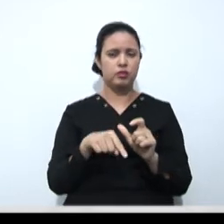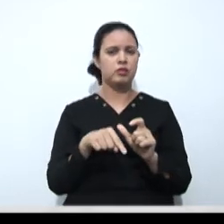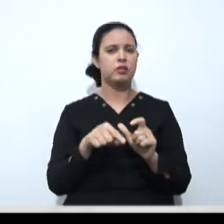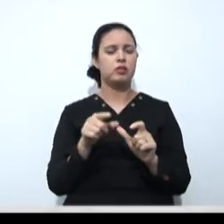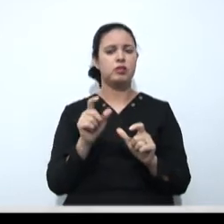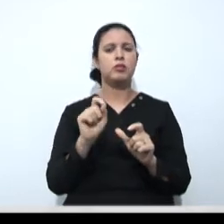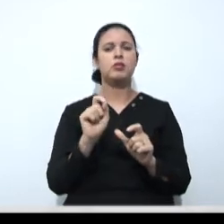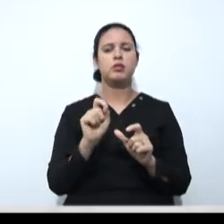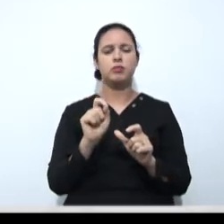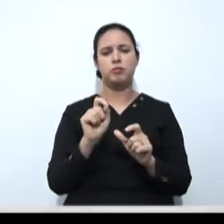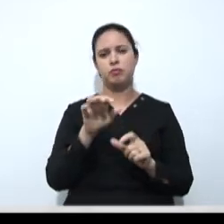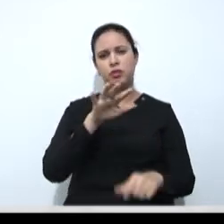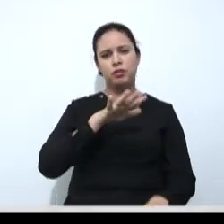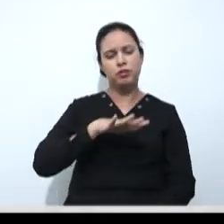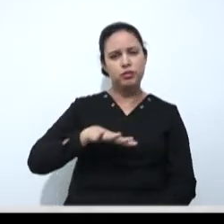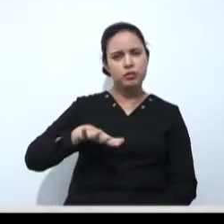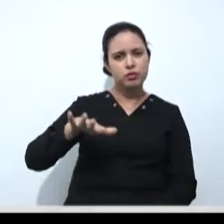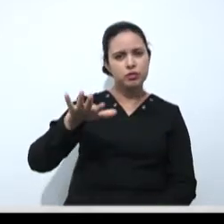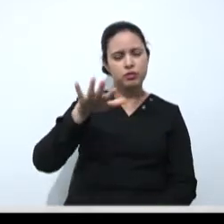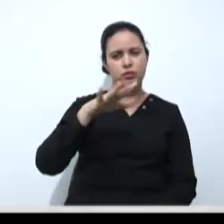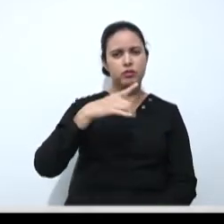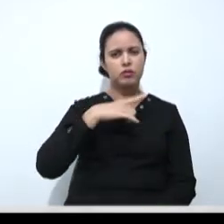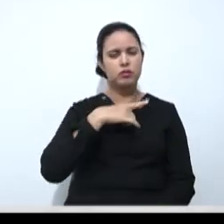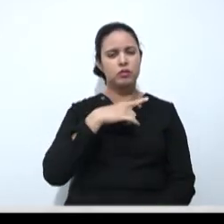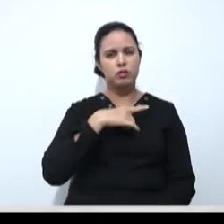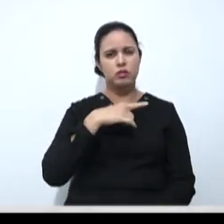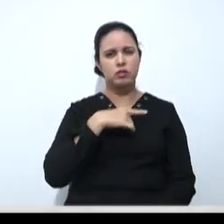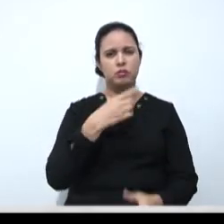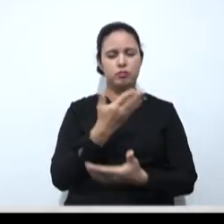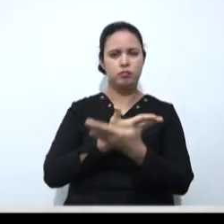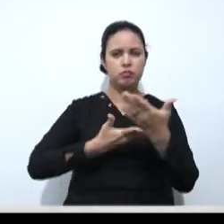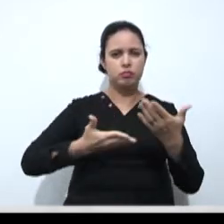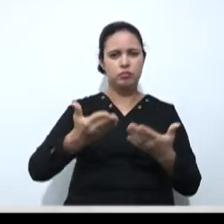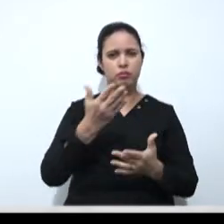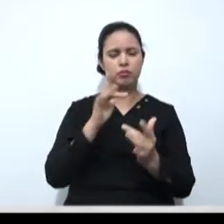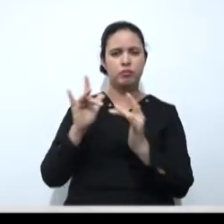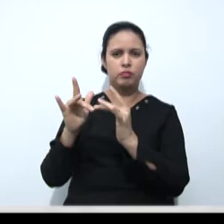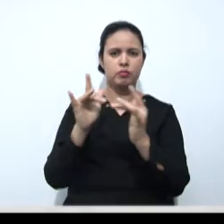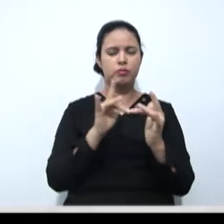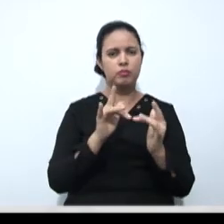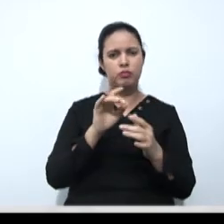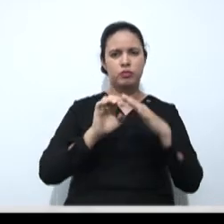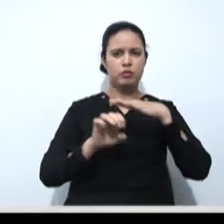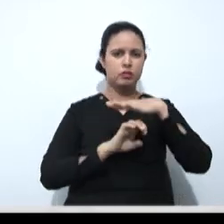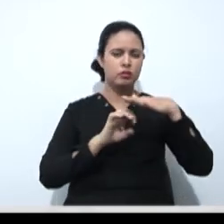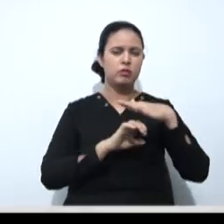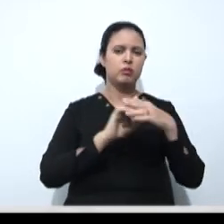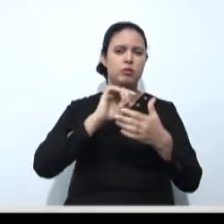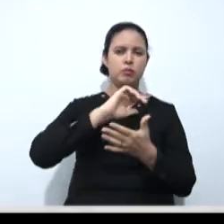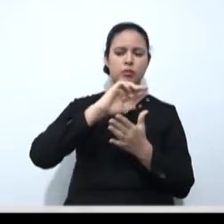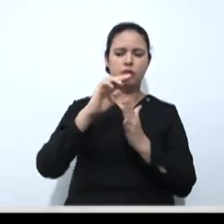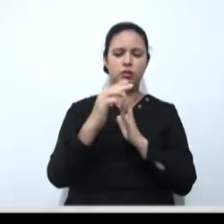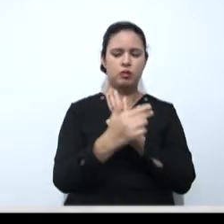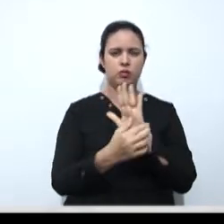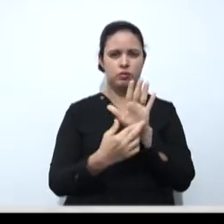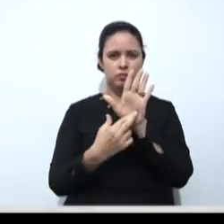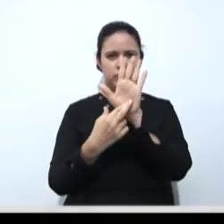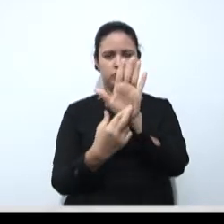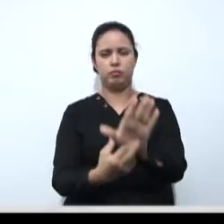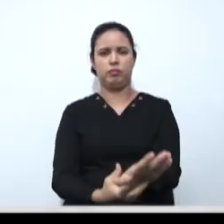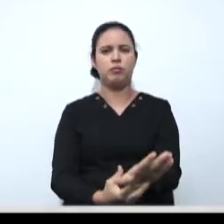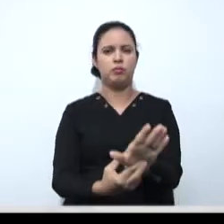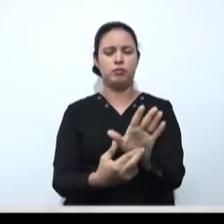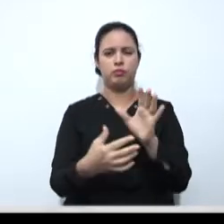sendo regiões que envolvem a participação e interação de empresas e suas variadas formas de representação